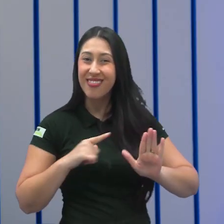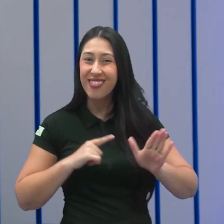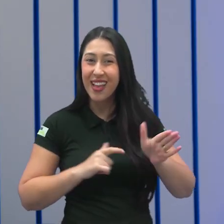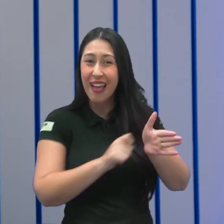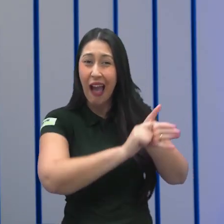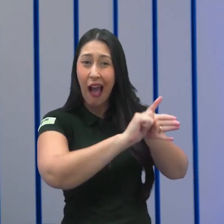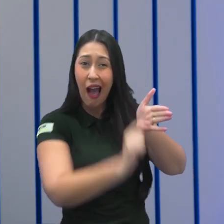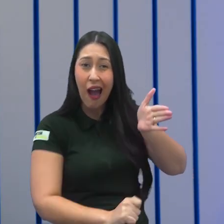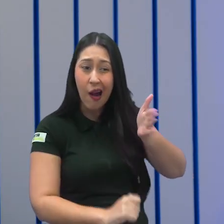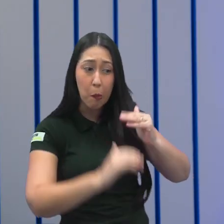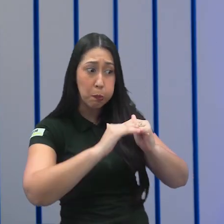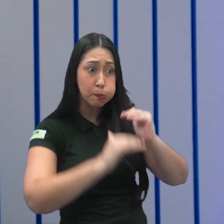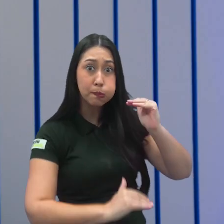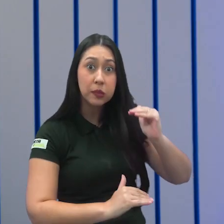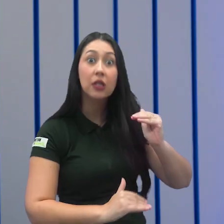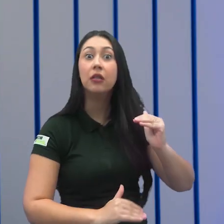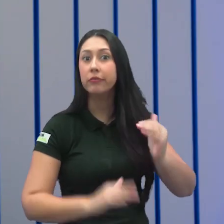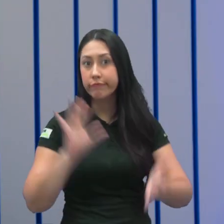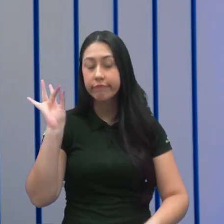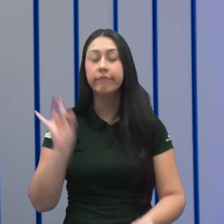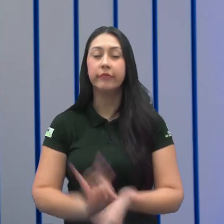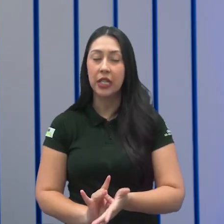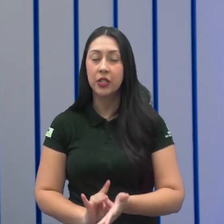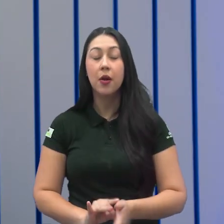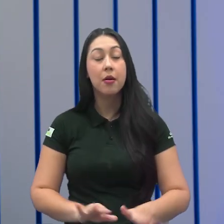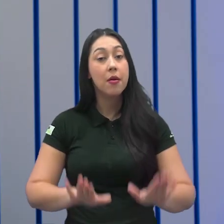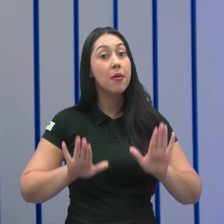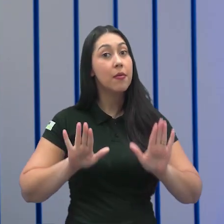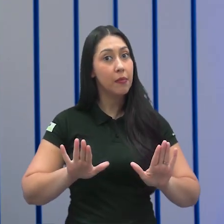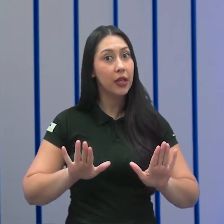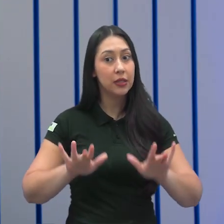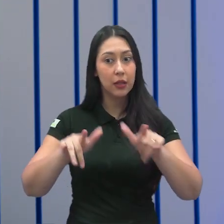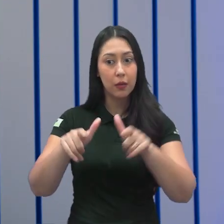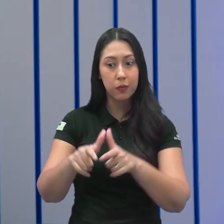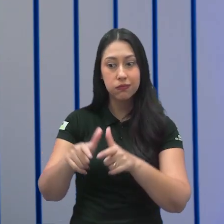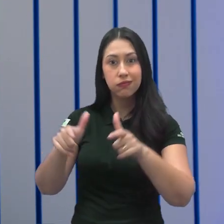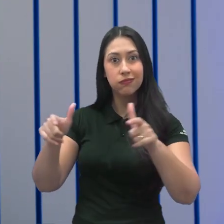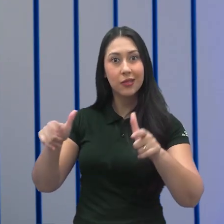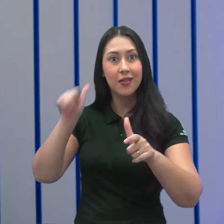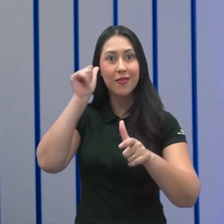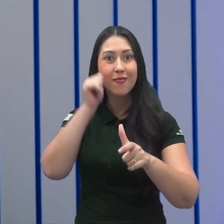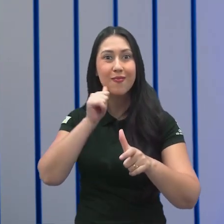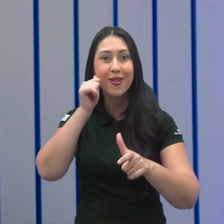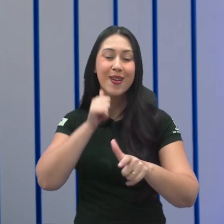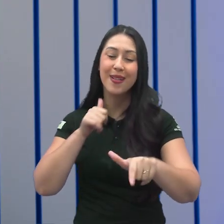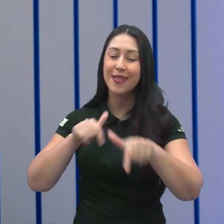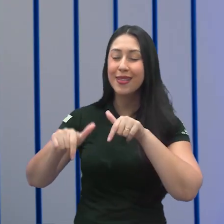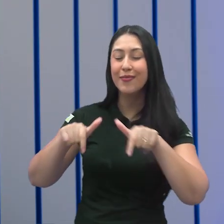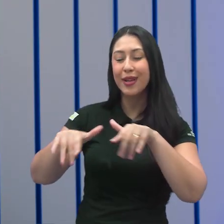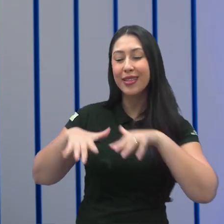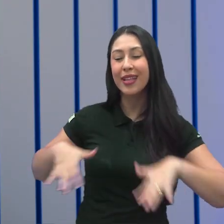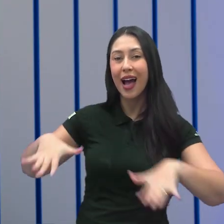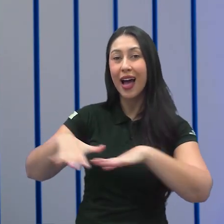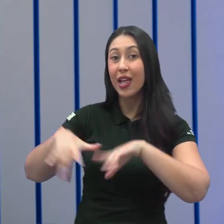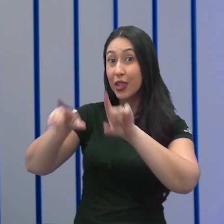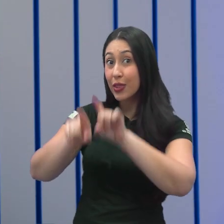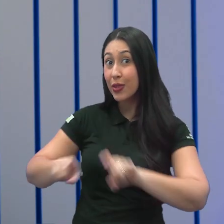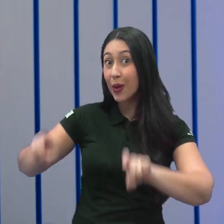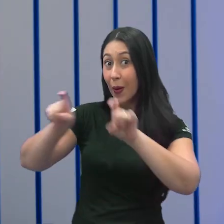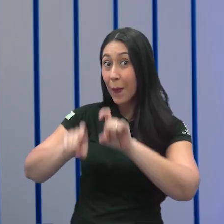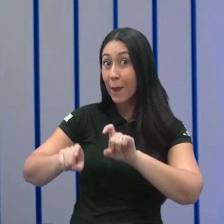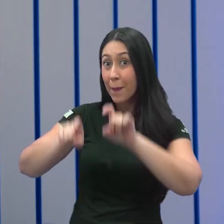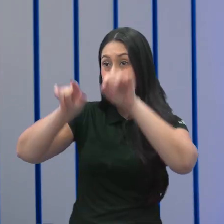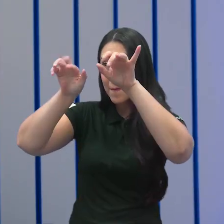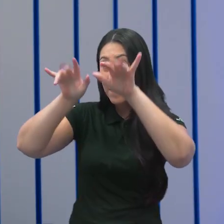desigualdade algorítmica é uma realidade. Por outro lado, cada vez mais mulheres estão trabalhando em áreas da computação